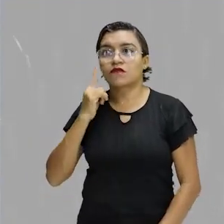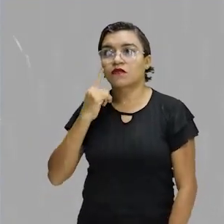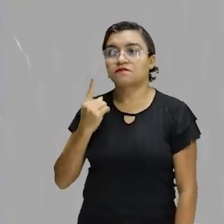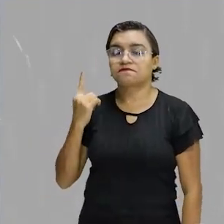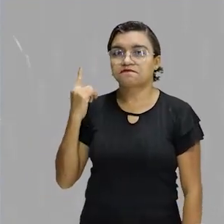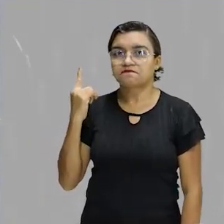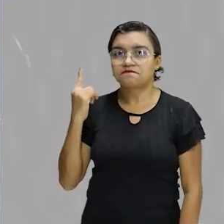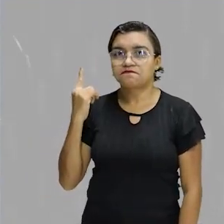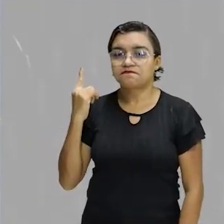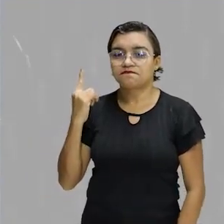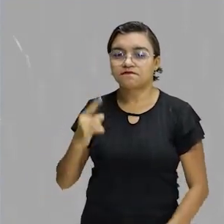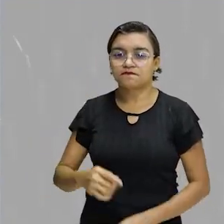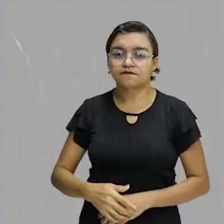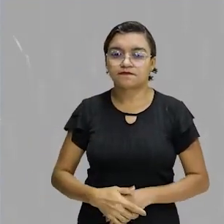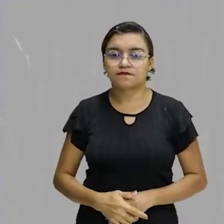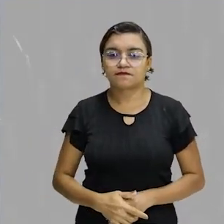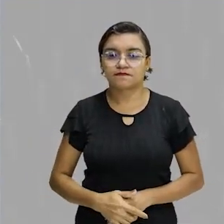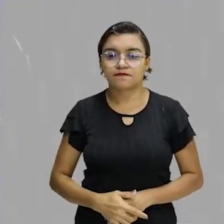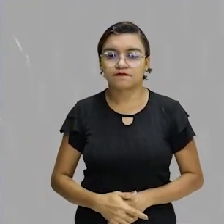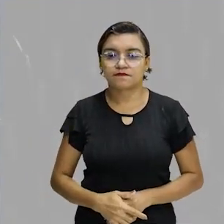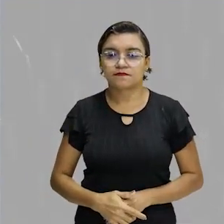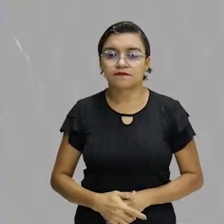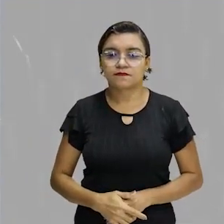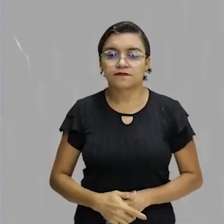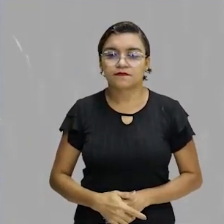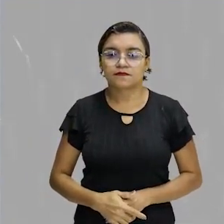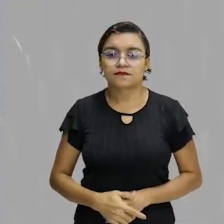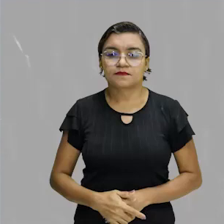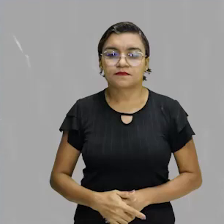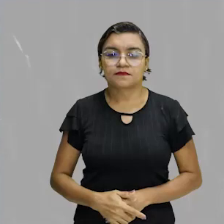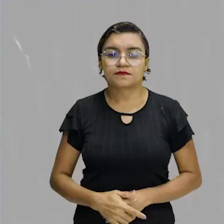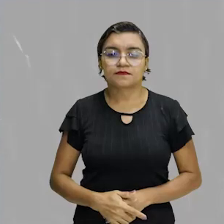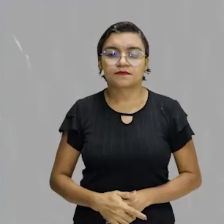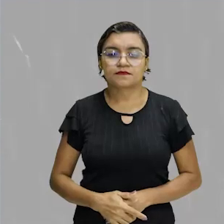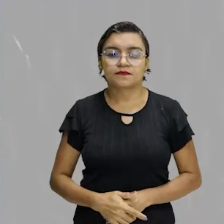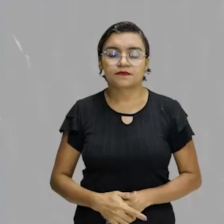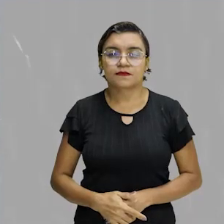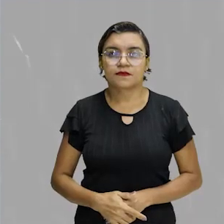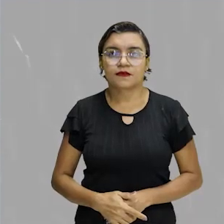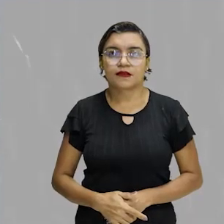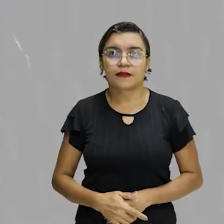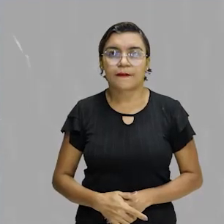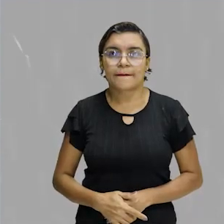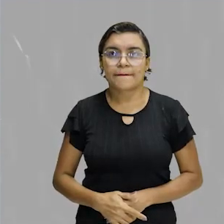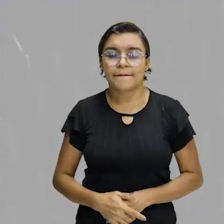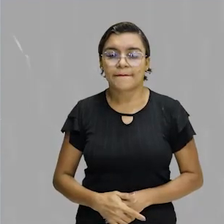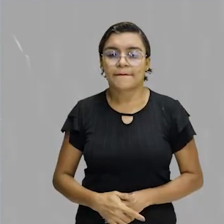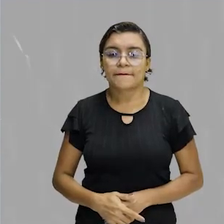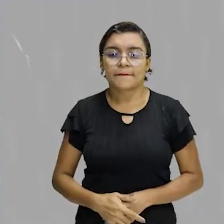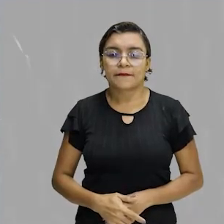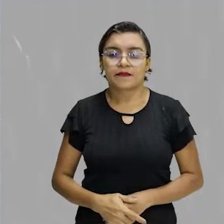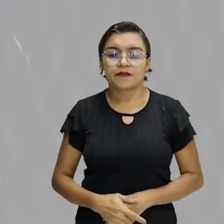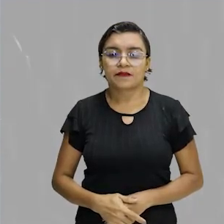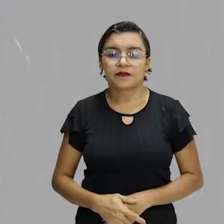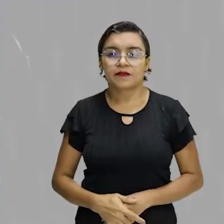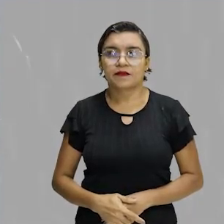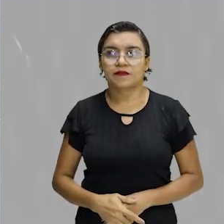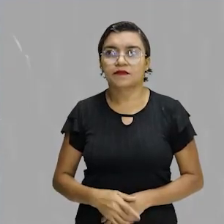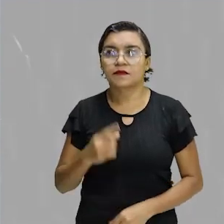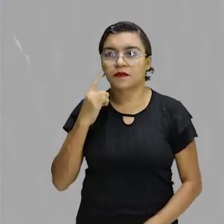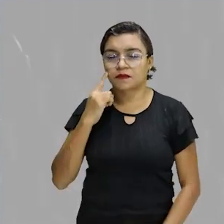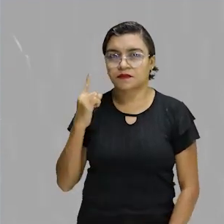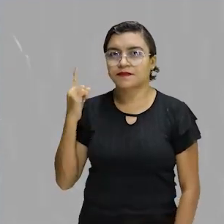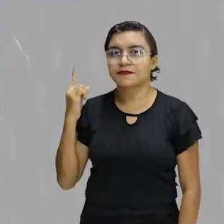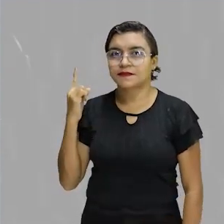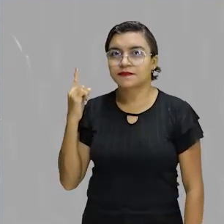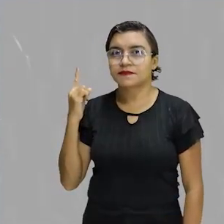story, chronicles, fairy tales, mysteries, legends, historical narratives,